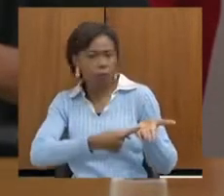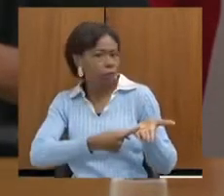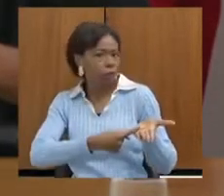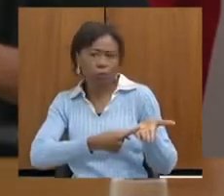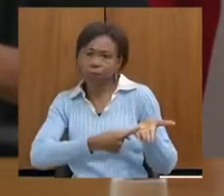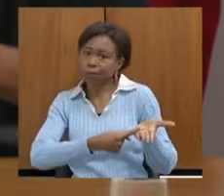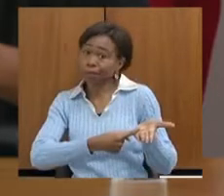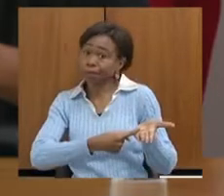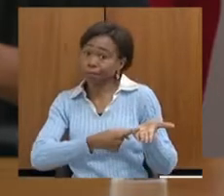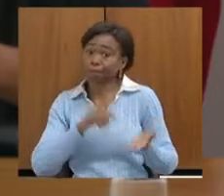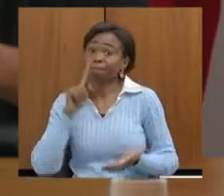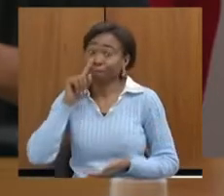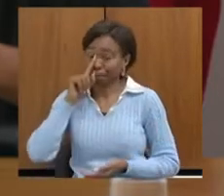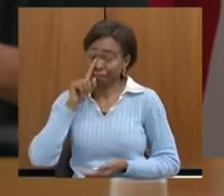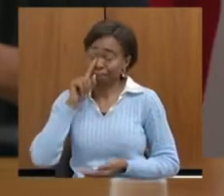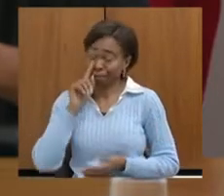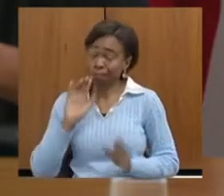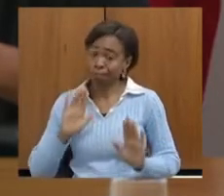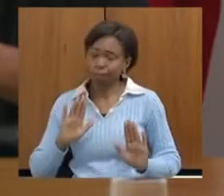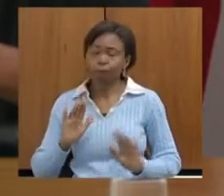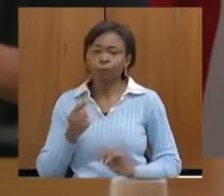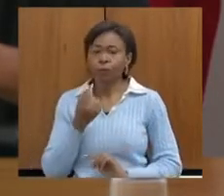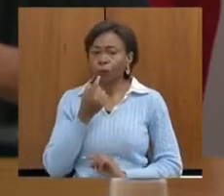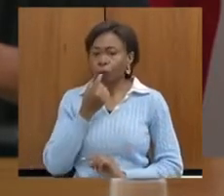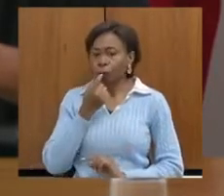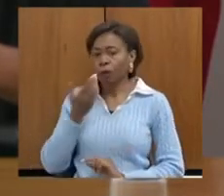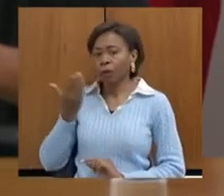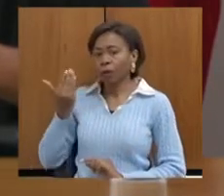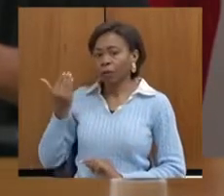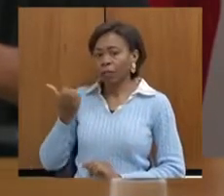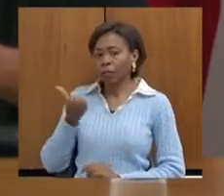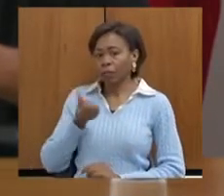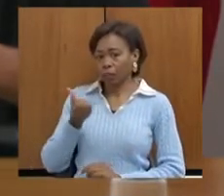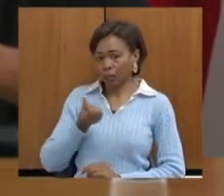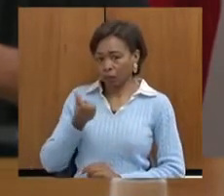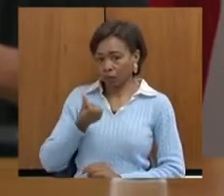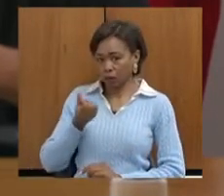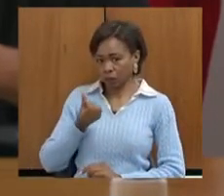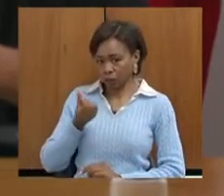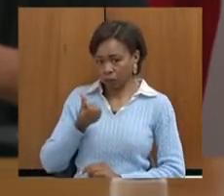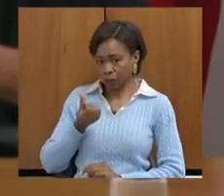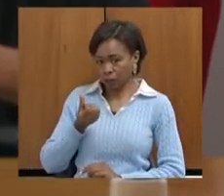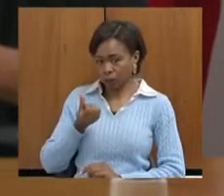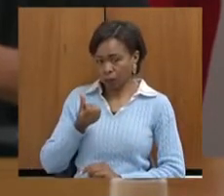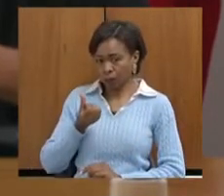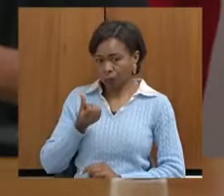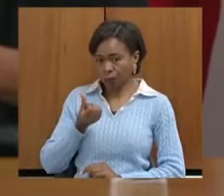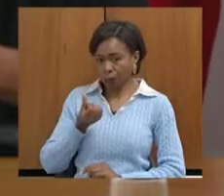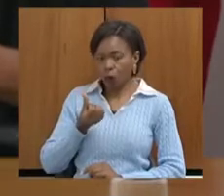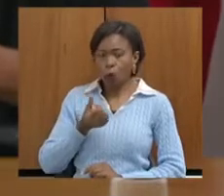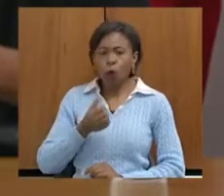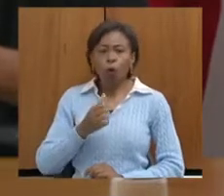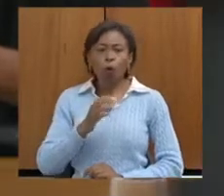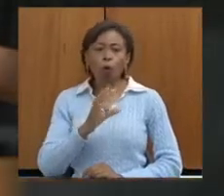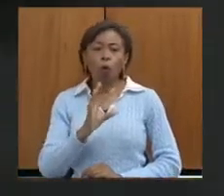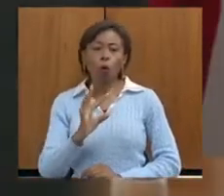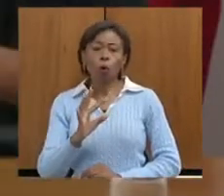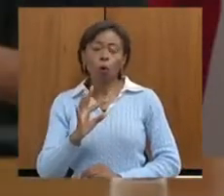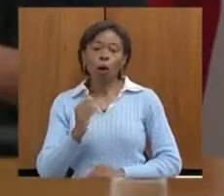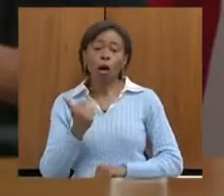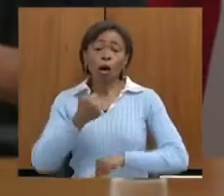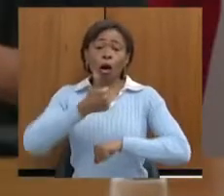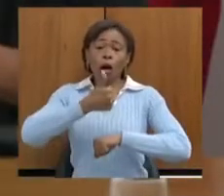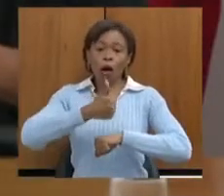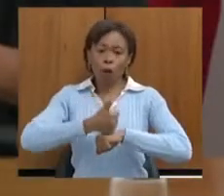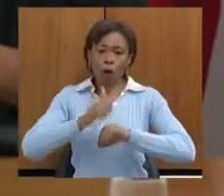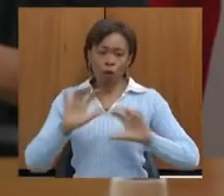agora na última sexta-feira por ocasião aqui da posse do TRF sei 2ª